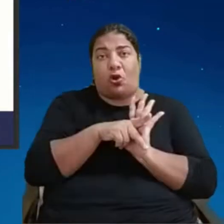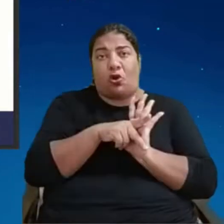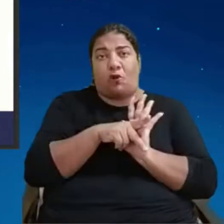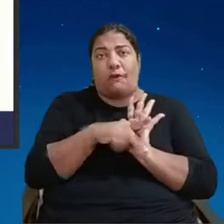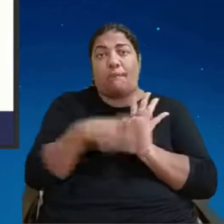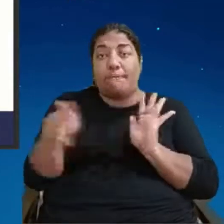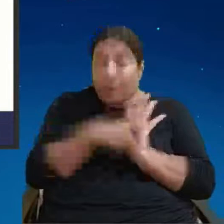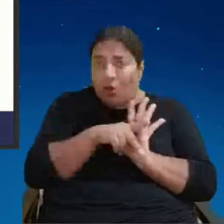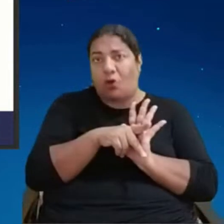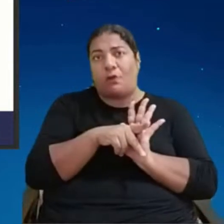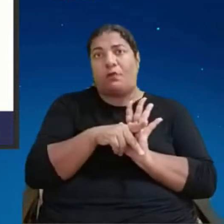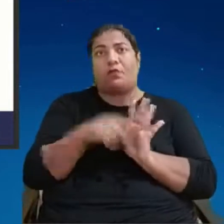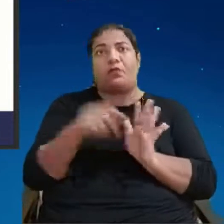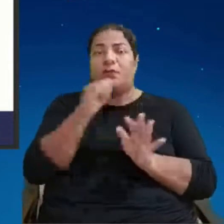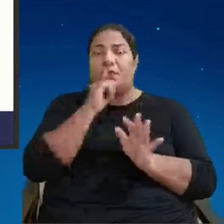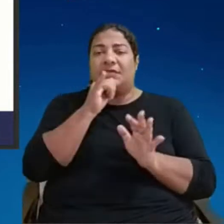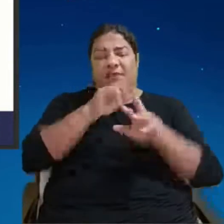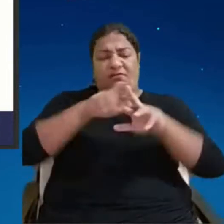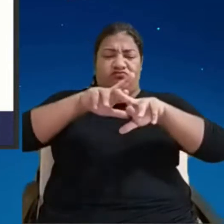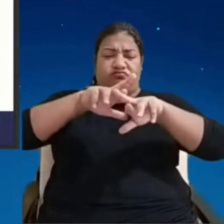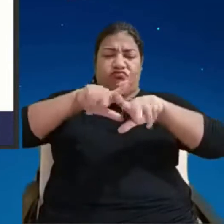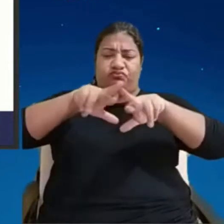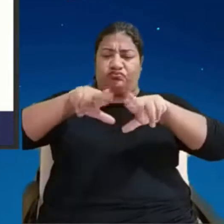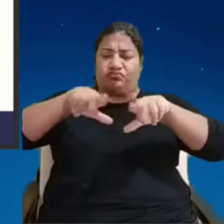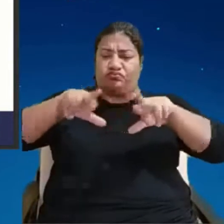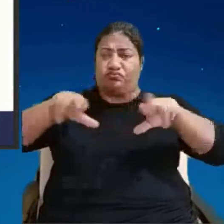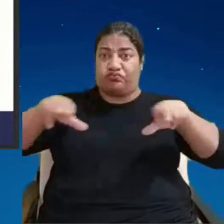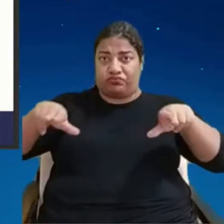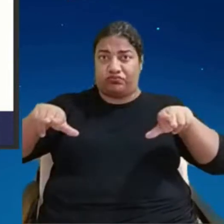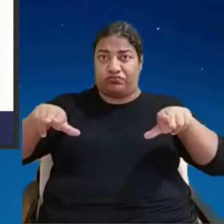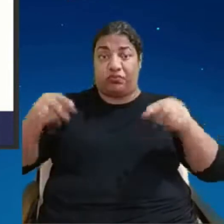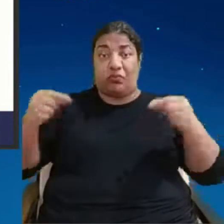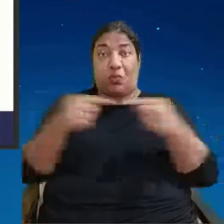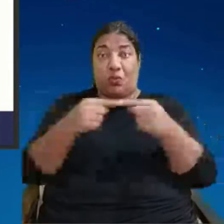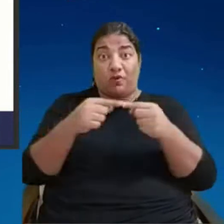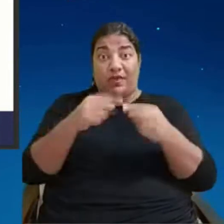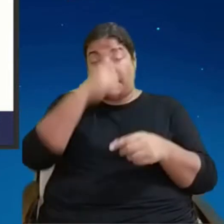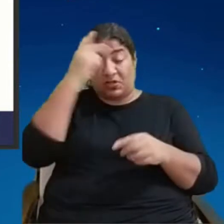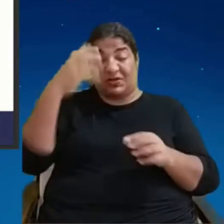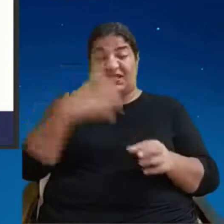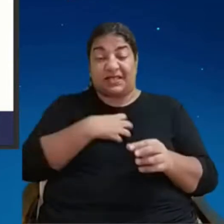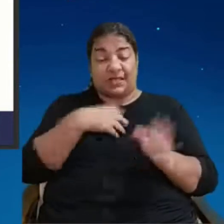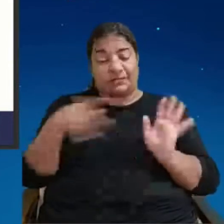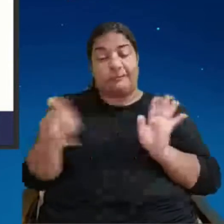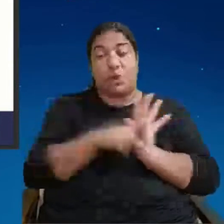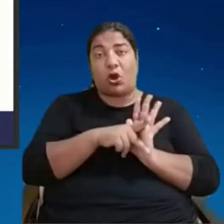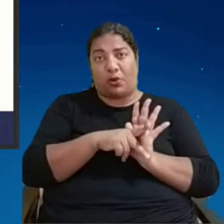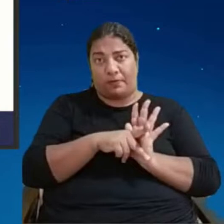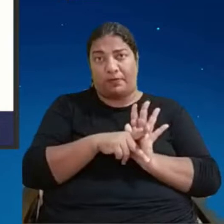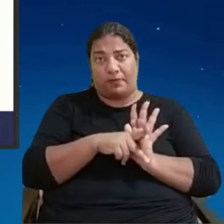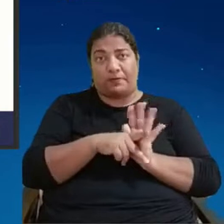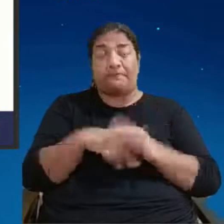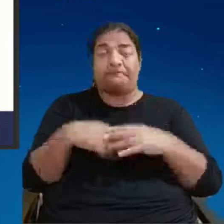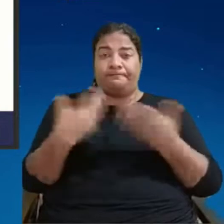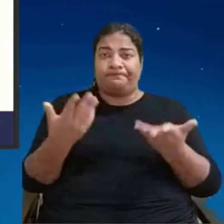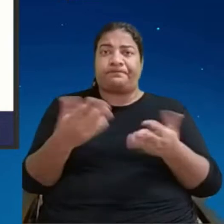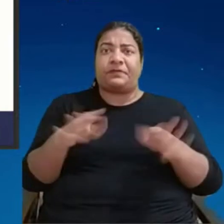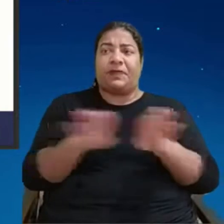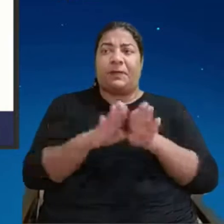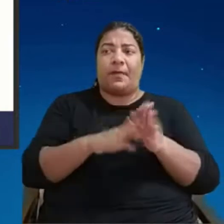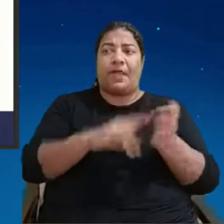A diversidade agora veio para atravessar a gente, né? Revisar os contratos